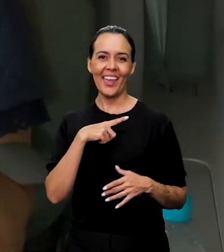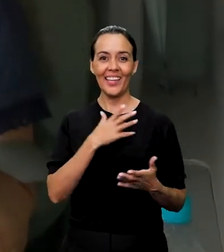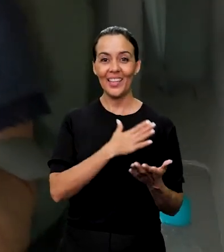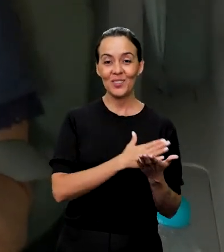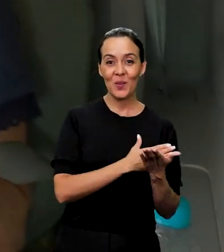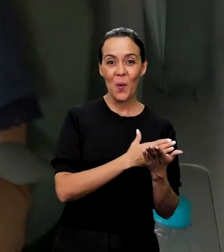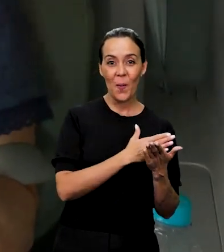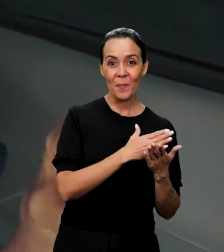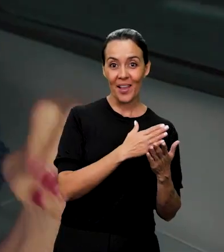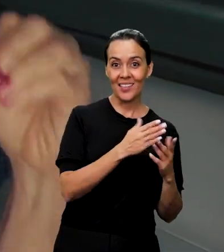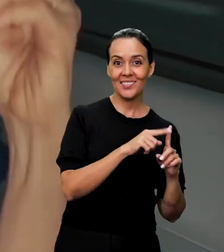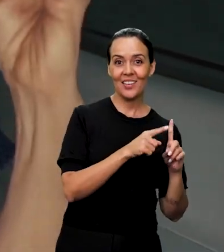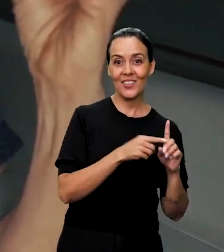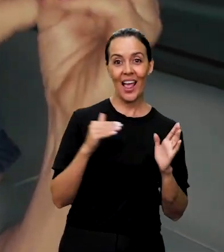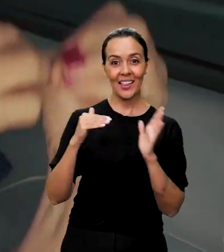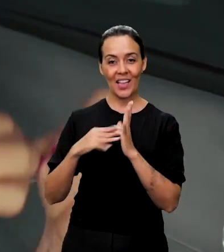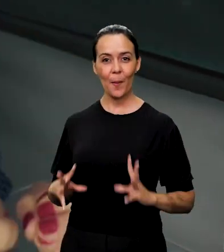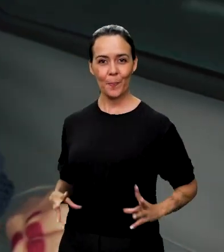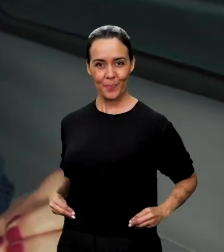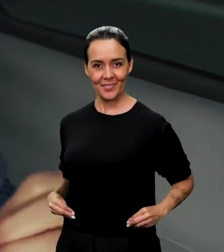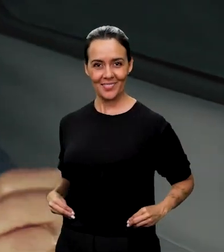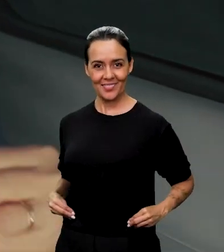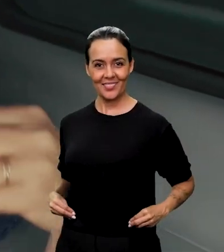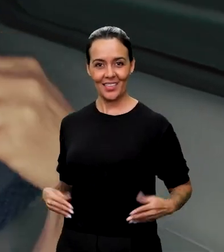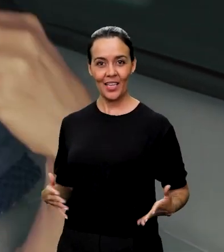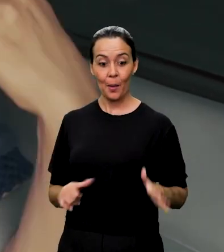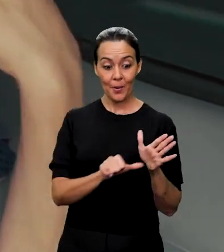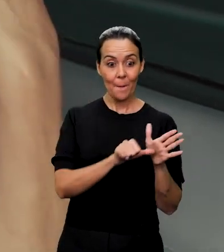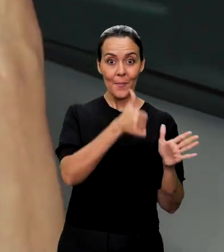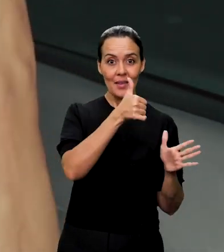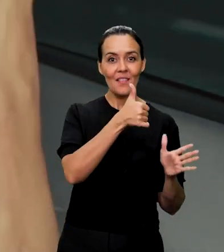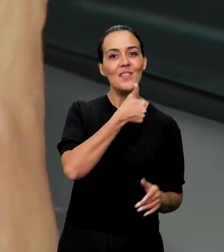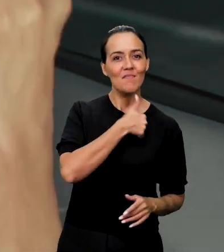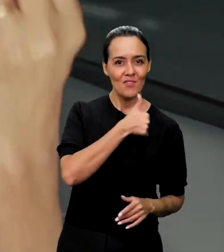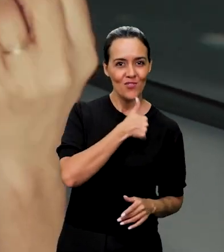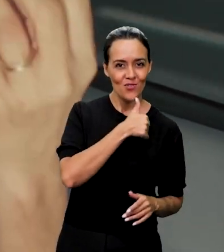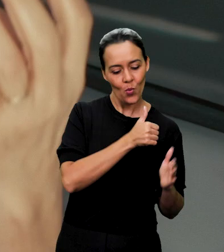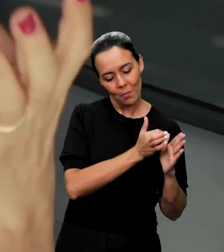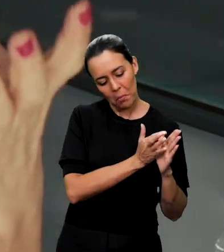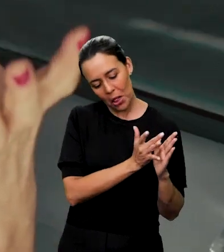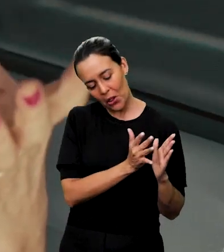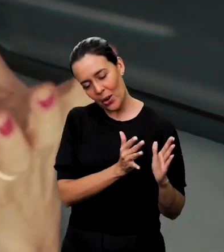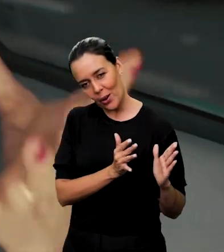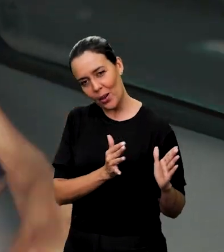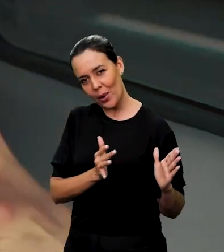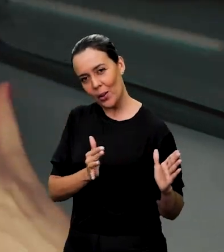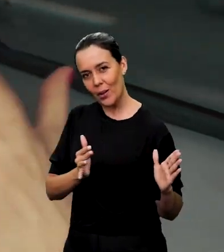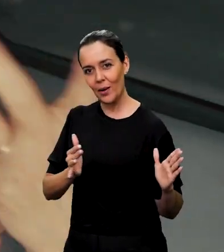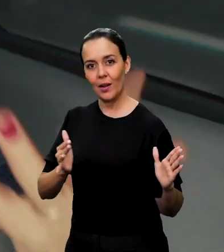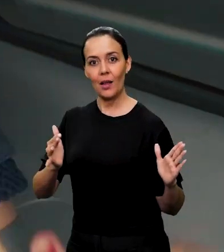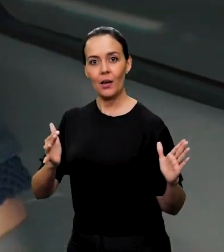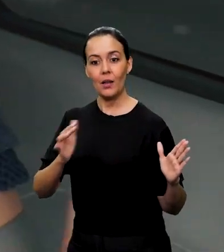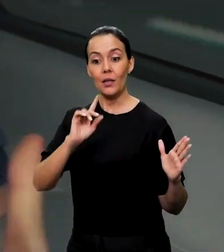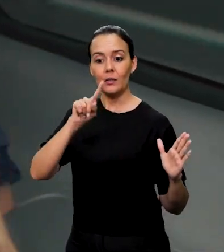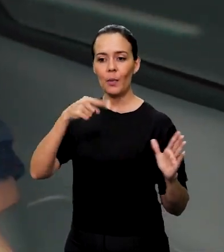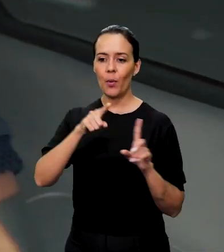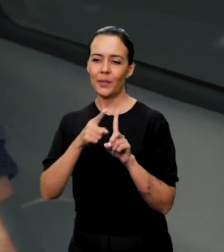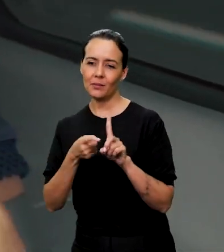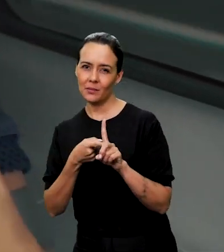jornada hormonal feminina. Da menarca, que é o primeiro dia da menstruação, depois a maternidade ou